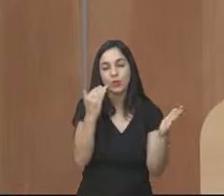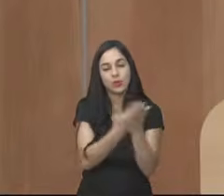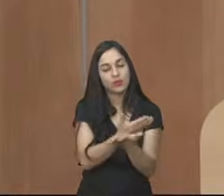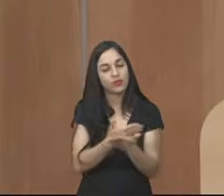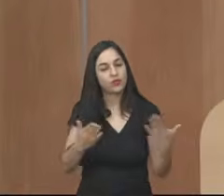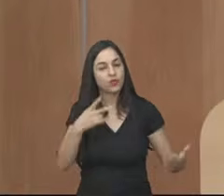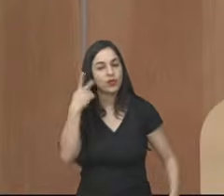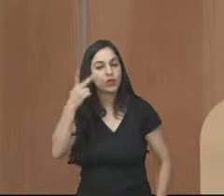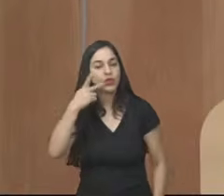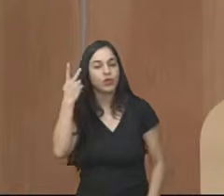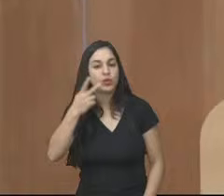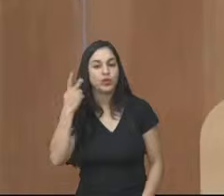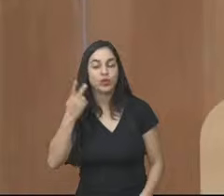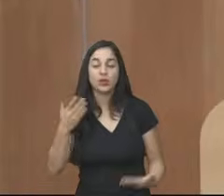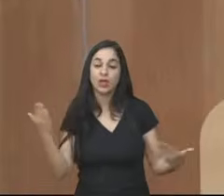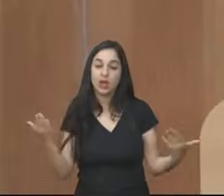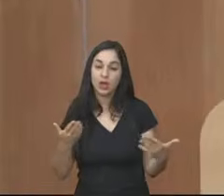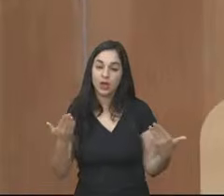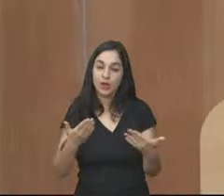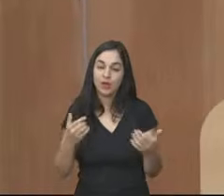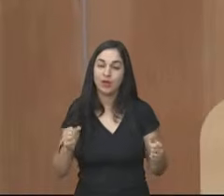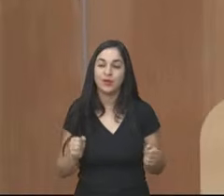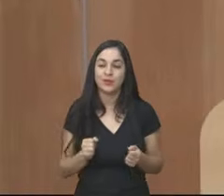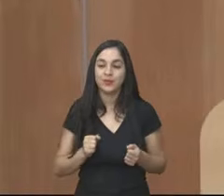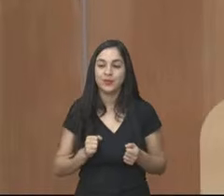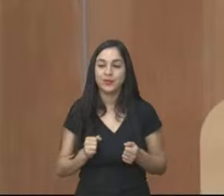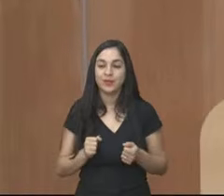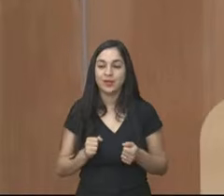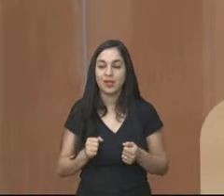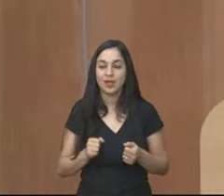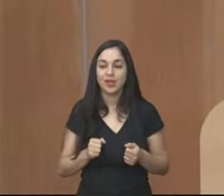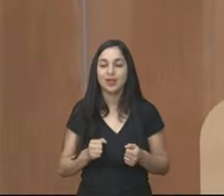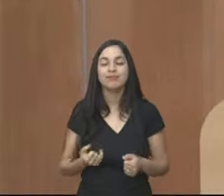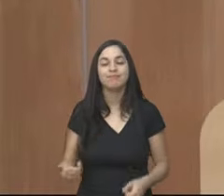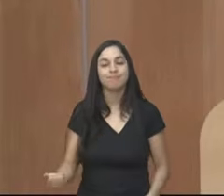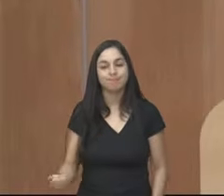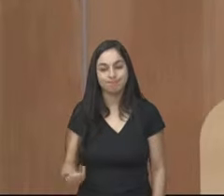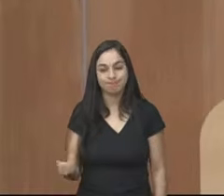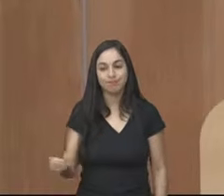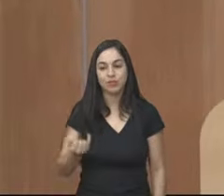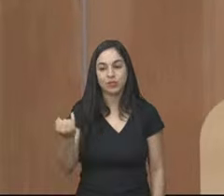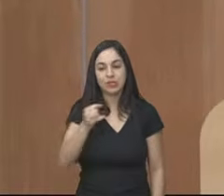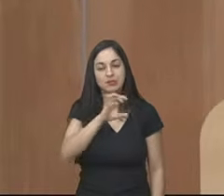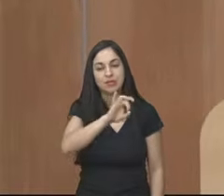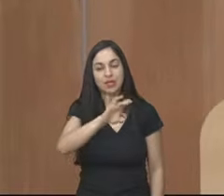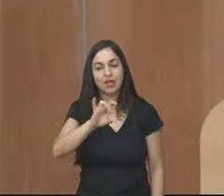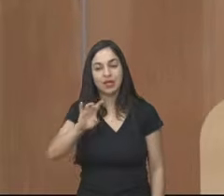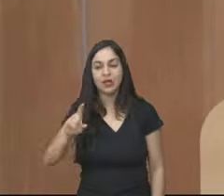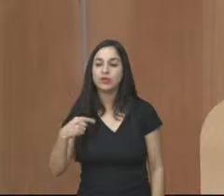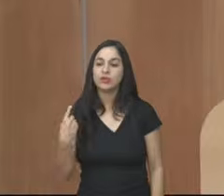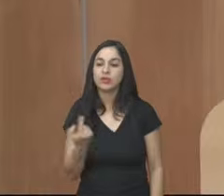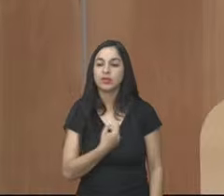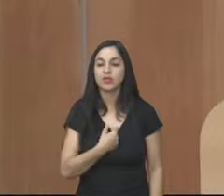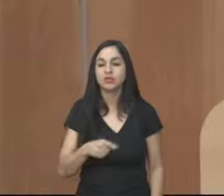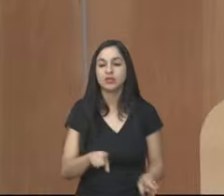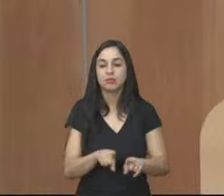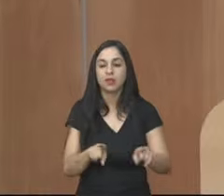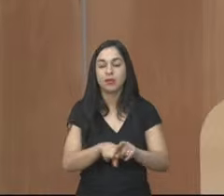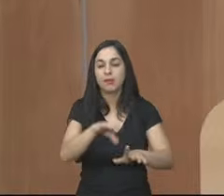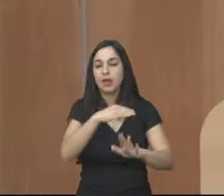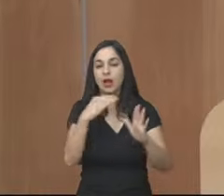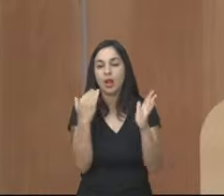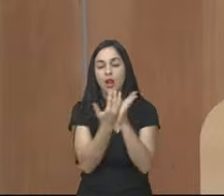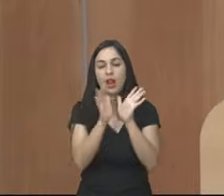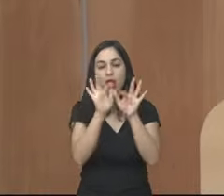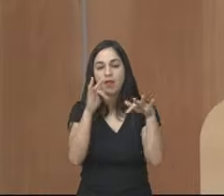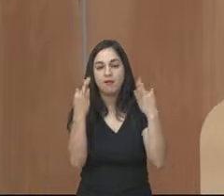neste exato momento, esse momento é muito importante para cada um de nós e também para todas as